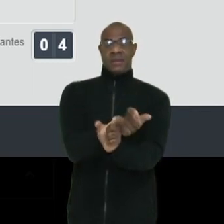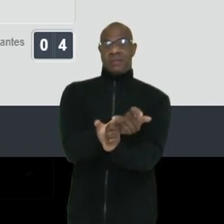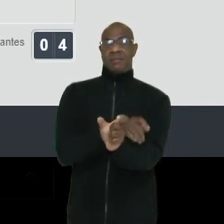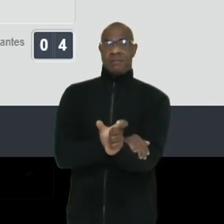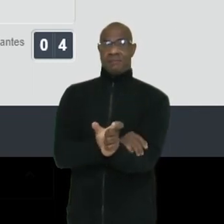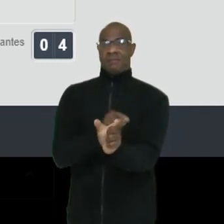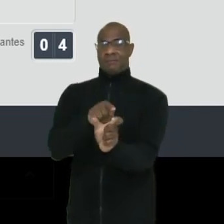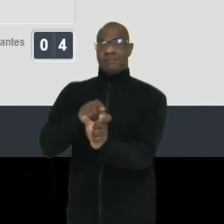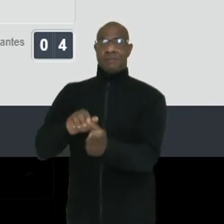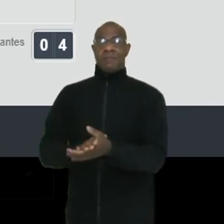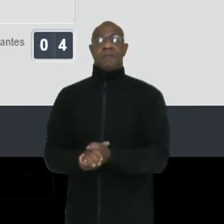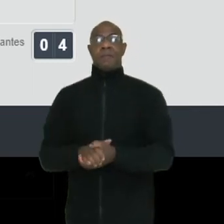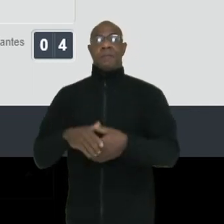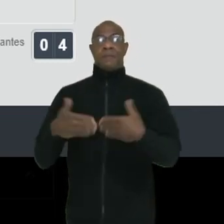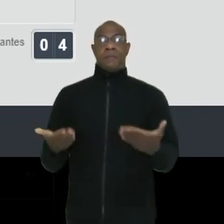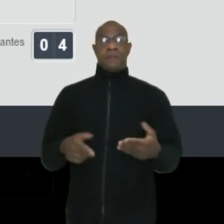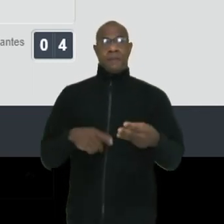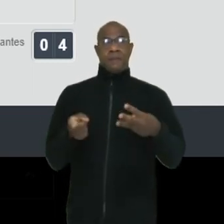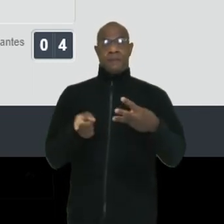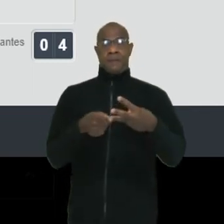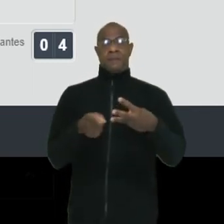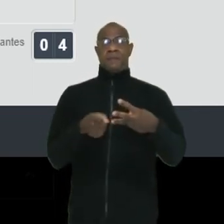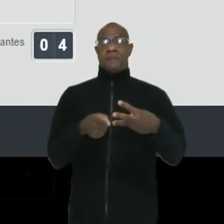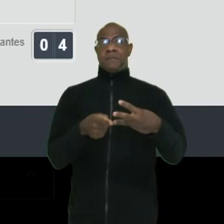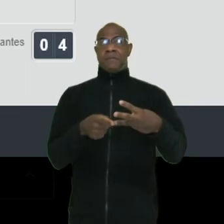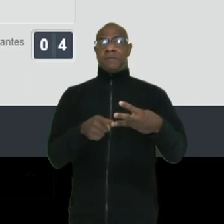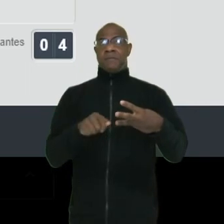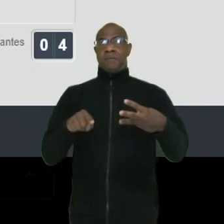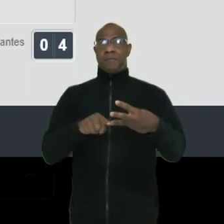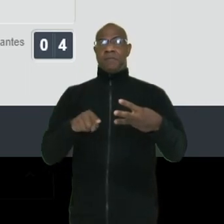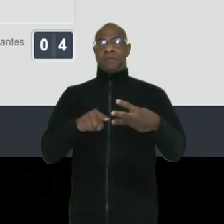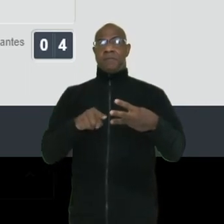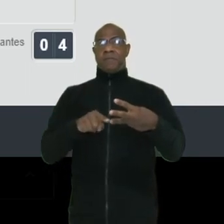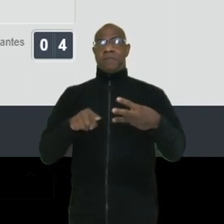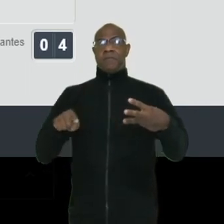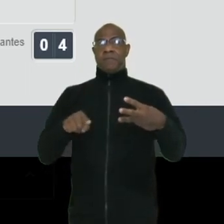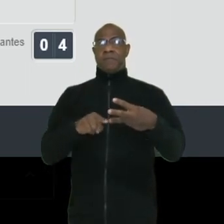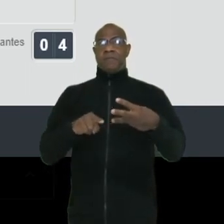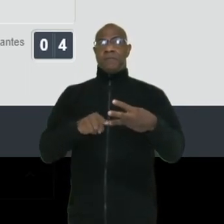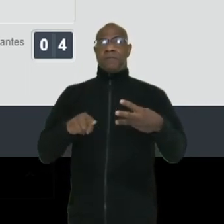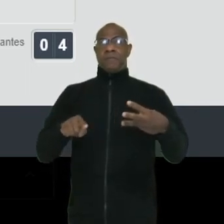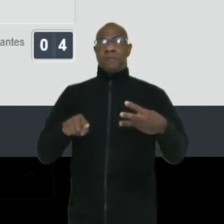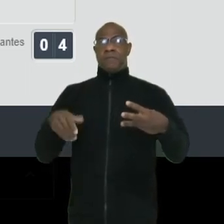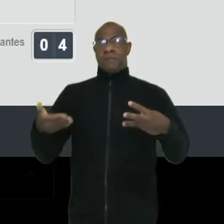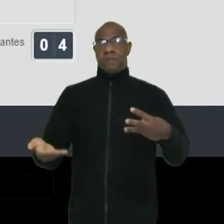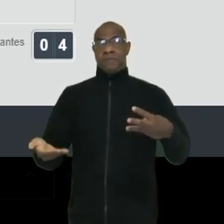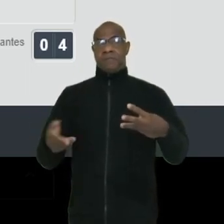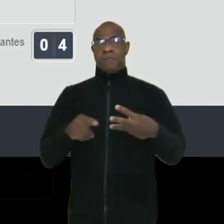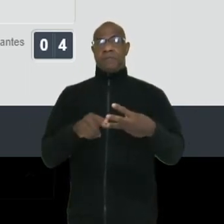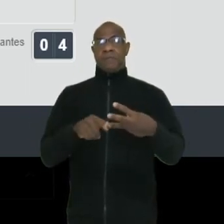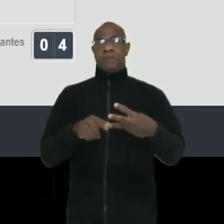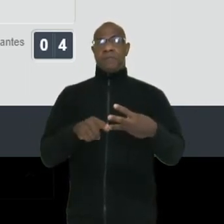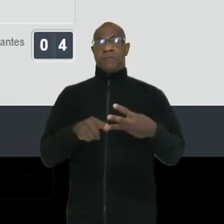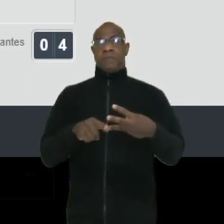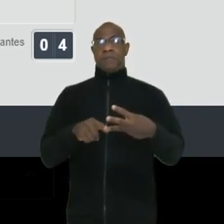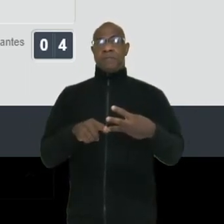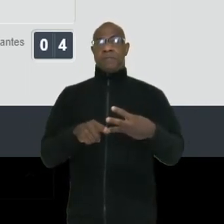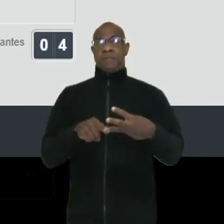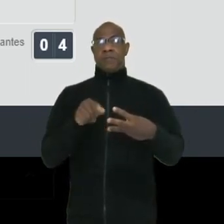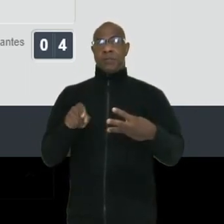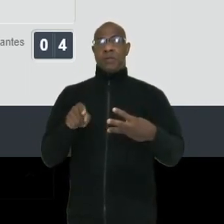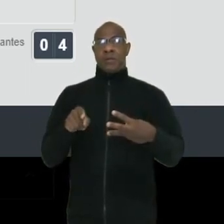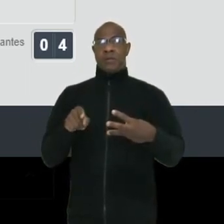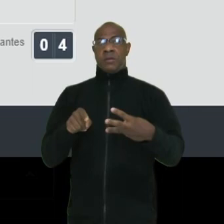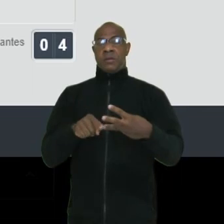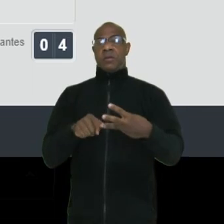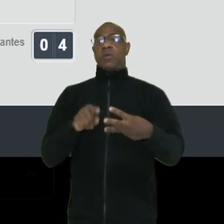aqui. What do you do the weekend? Então, o que você faz